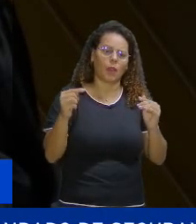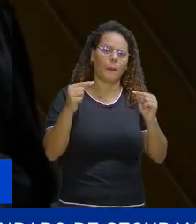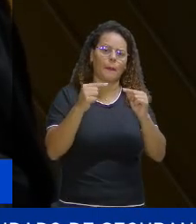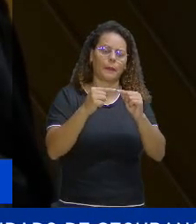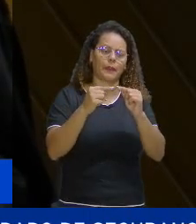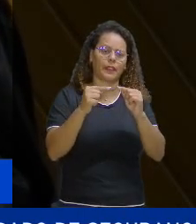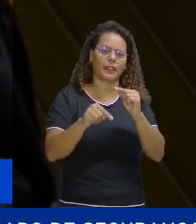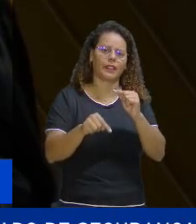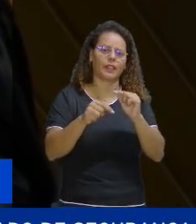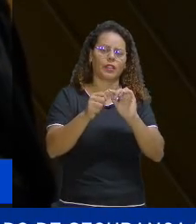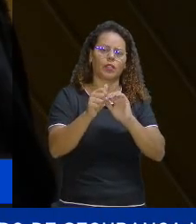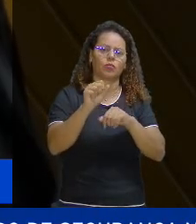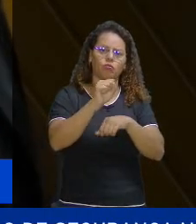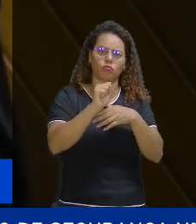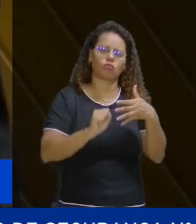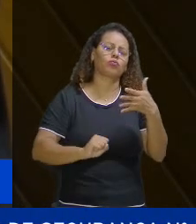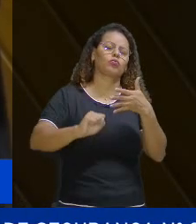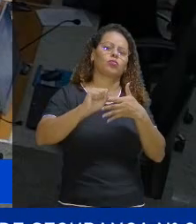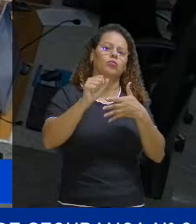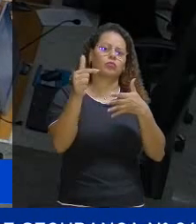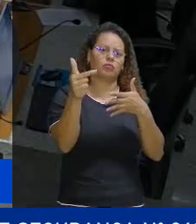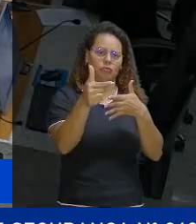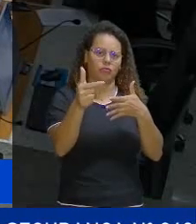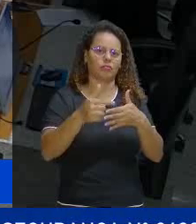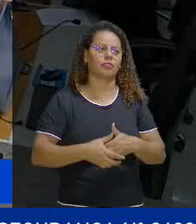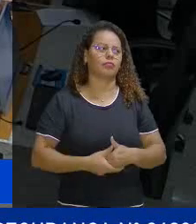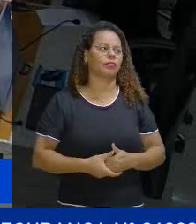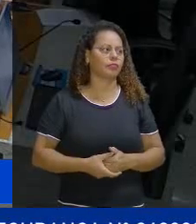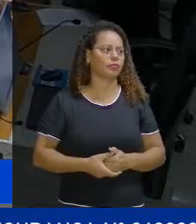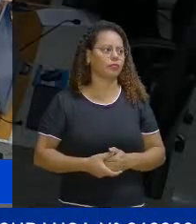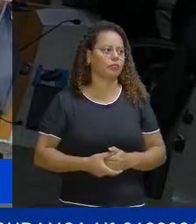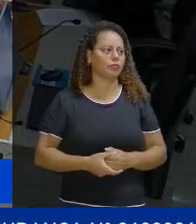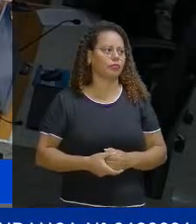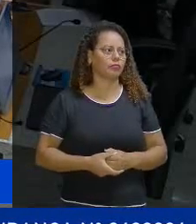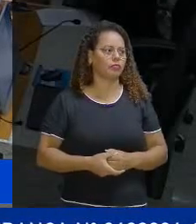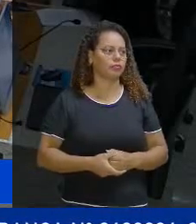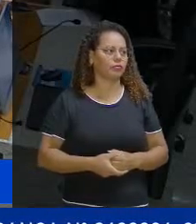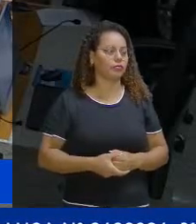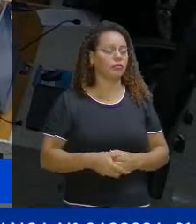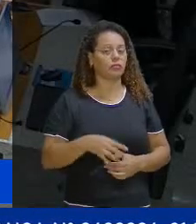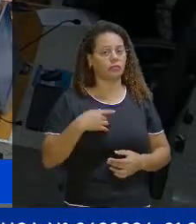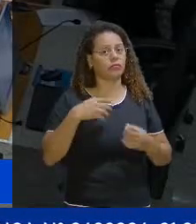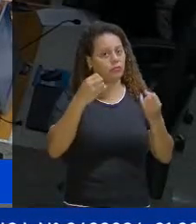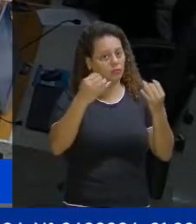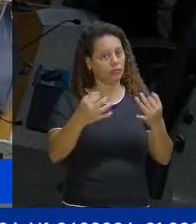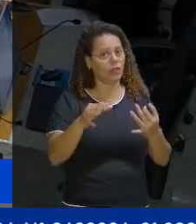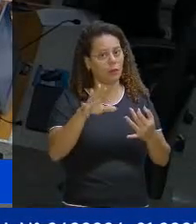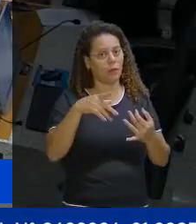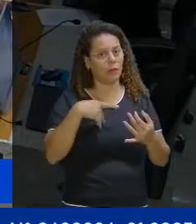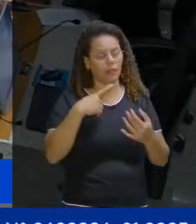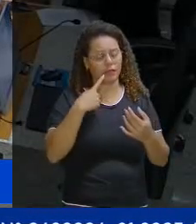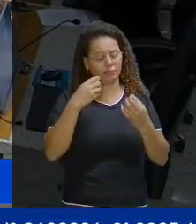da súmula número 22 do TSE. Eu vou falar disso aí, mas eu... Imagem ampla do plenário.